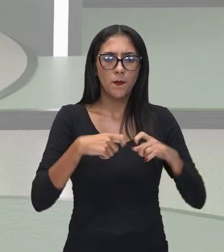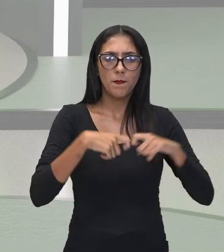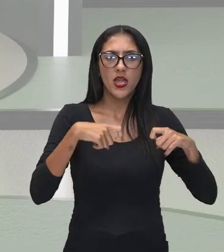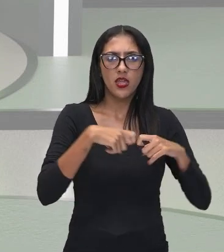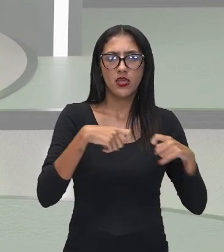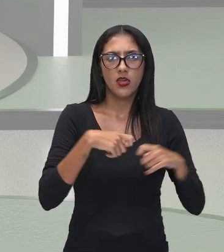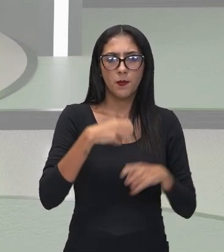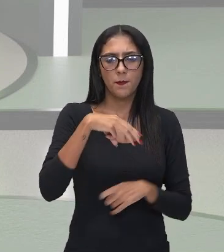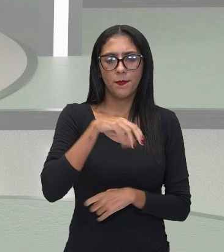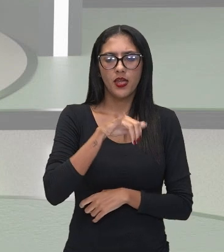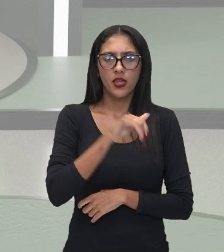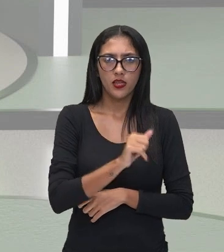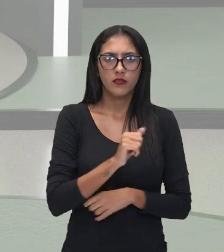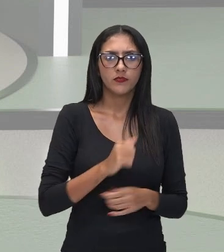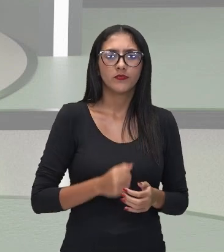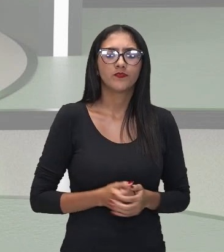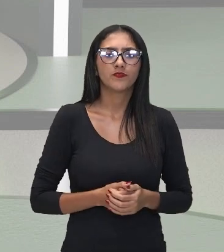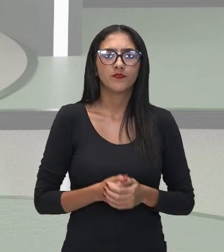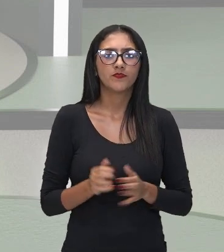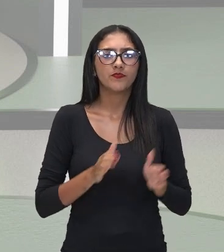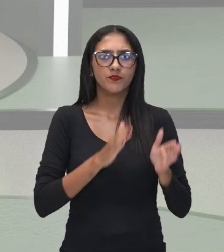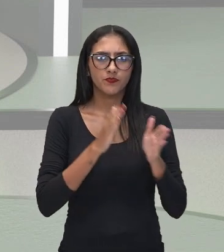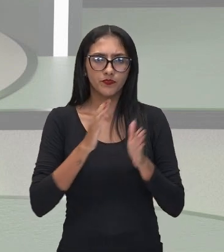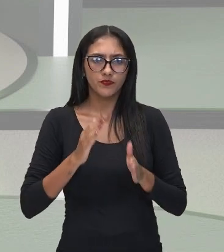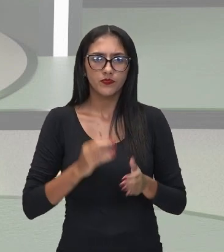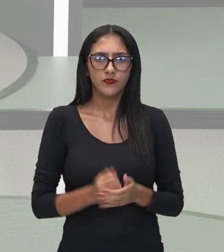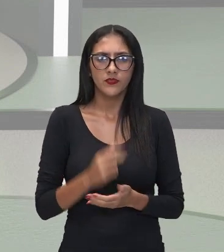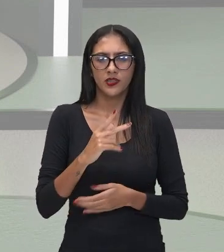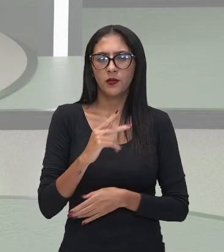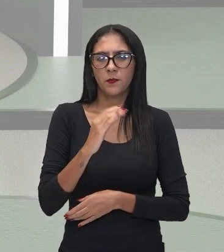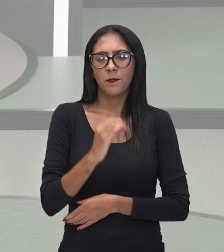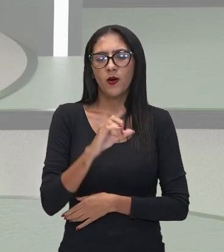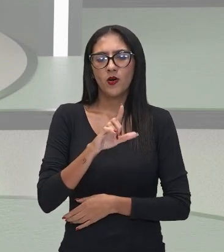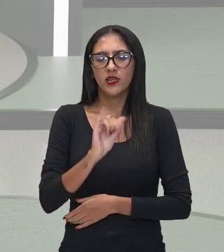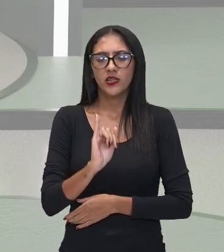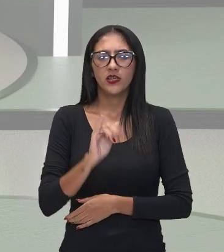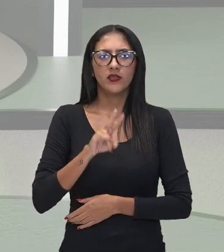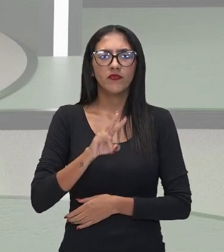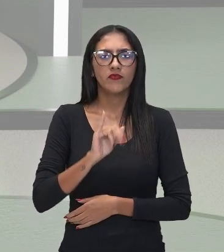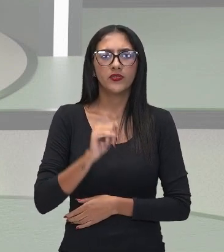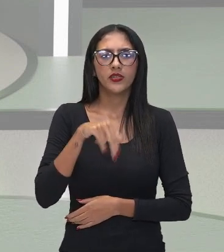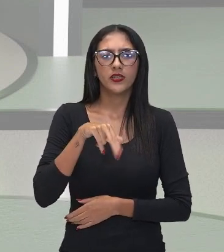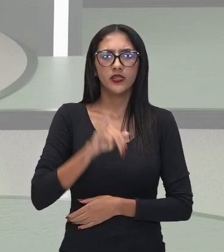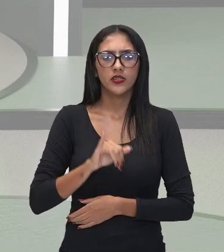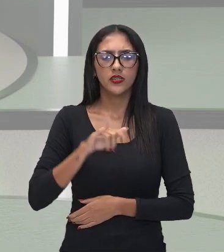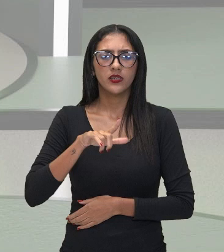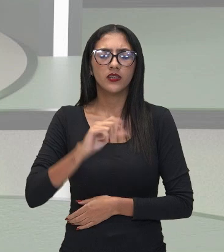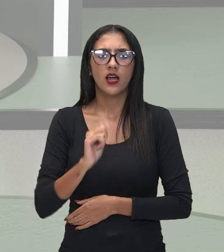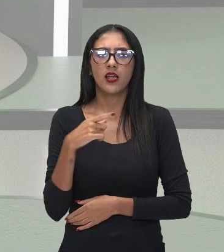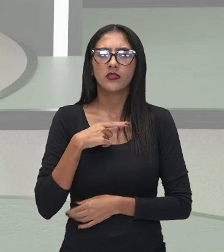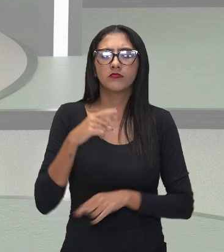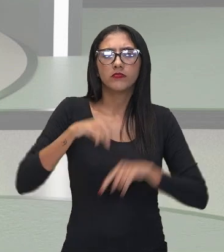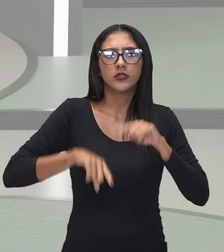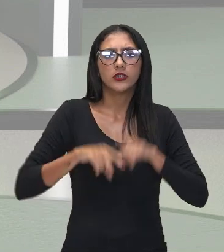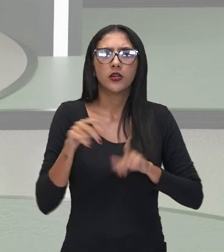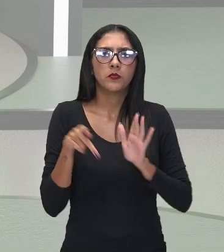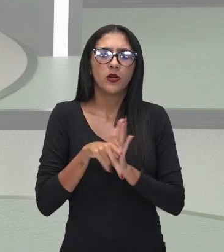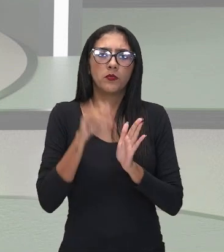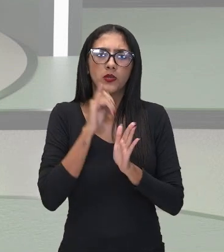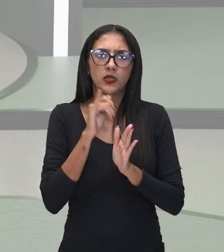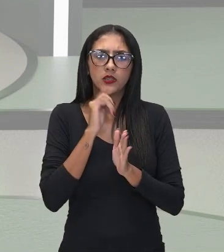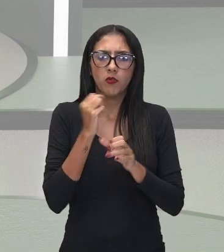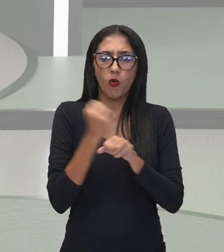aqui o cloreto de polivinila. Ele é usado para fins de construção, ele é